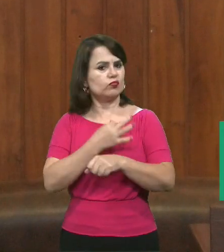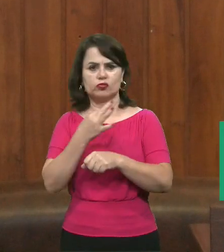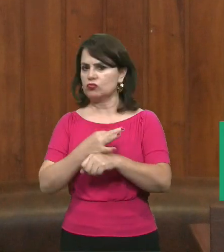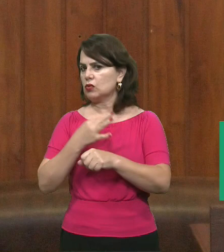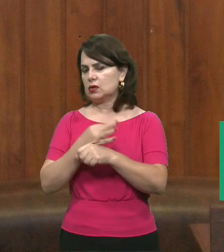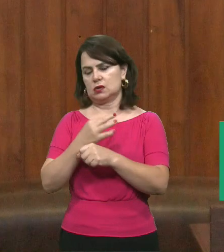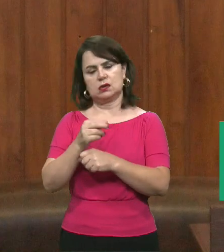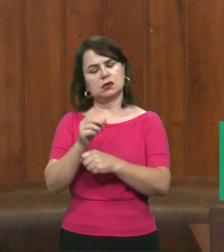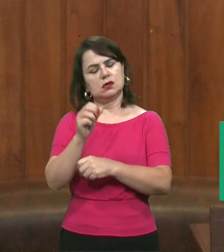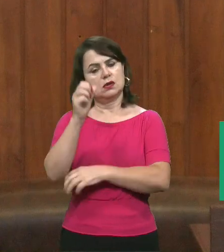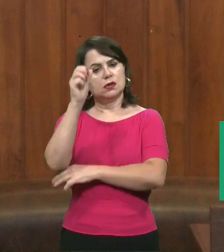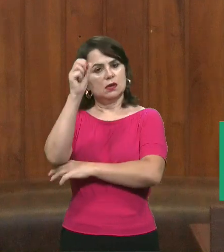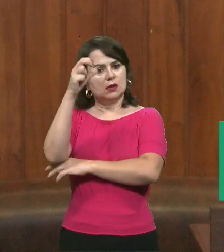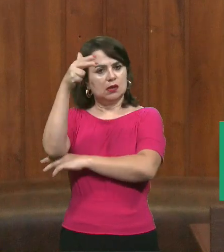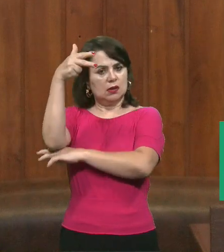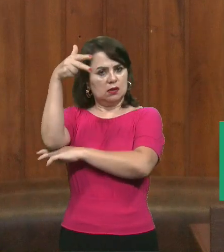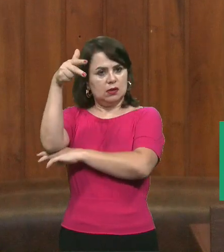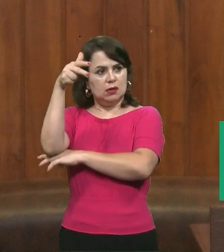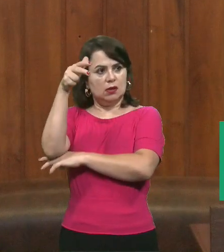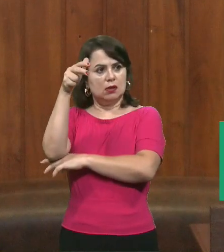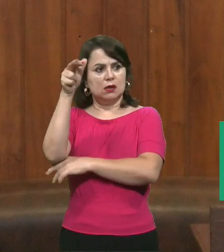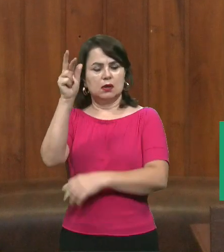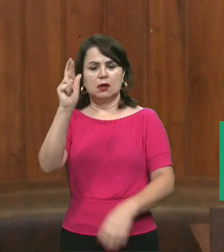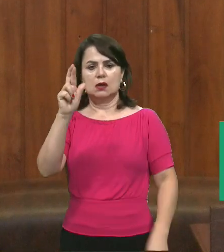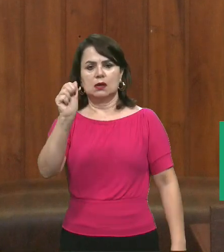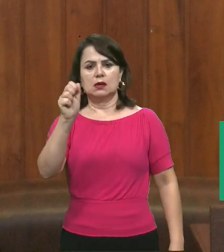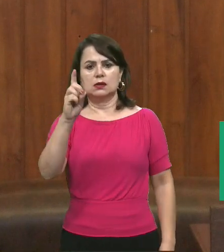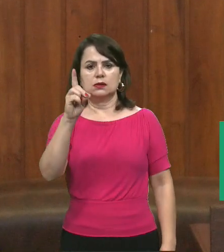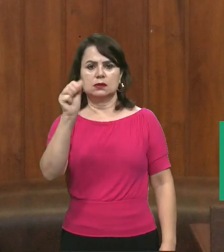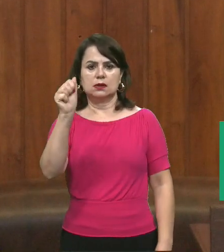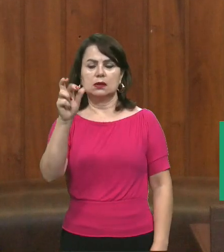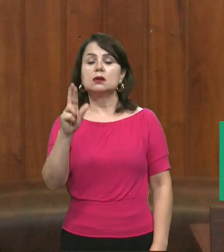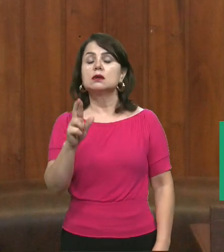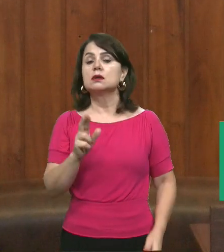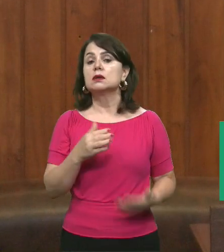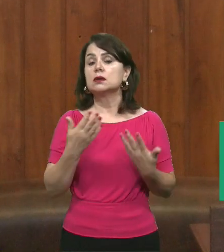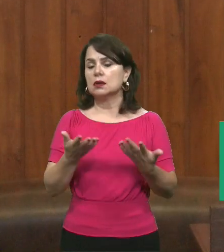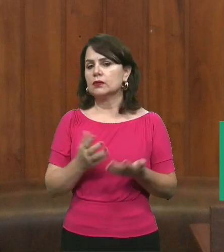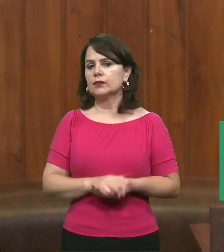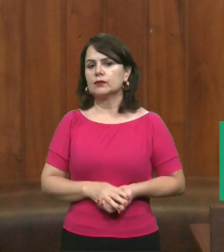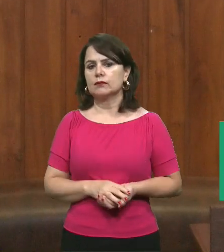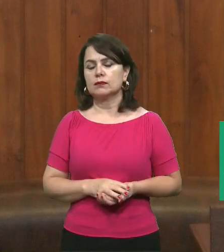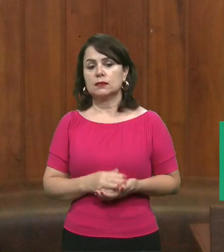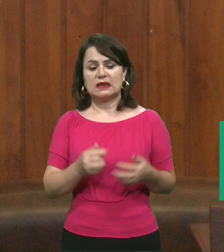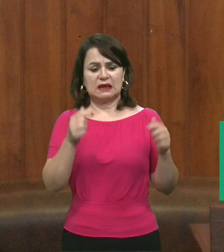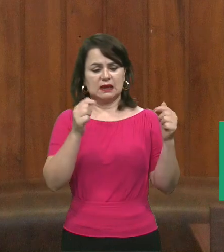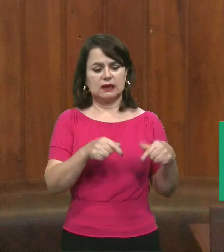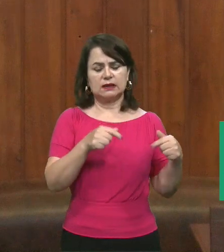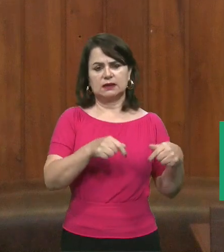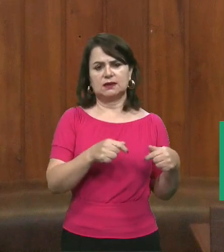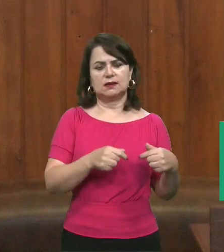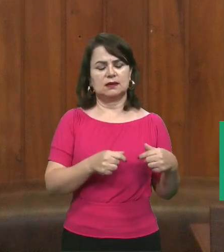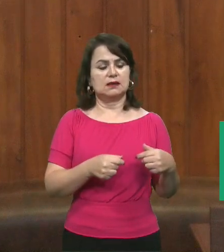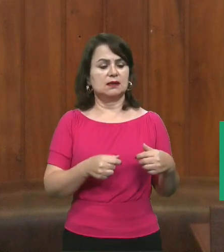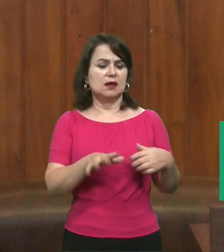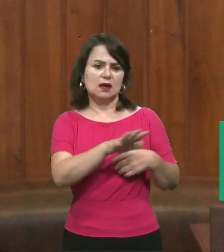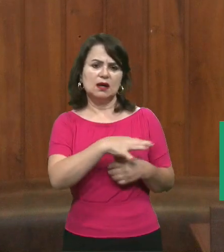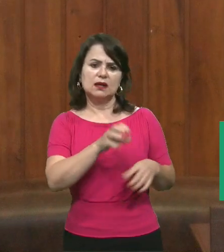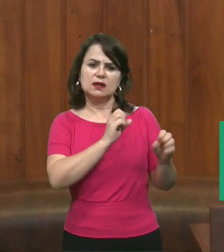é prioridade, se não tem boa saúde, educação, morador de rua, mato, não tem